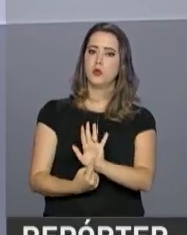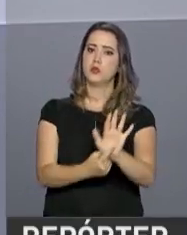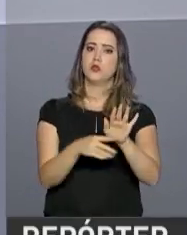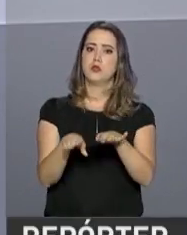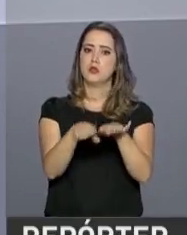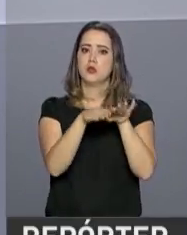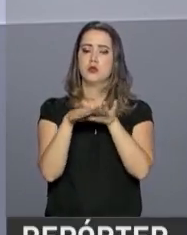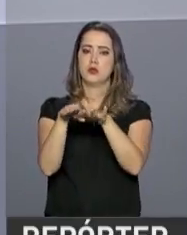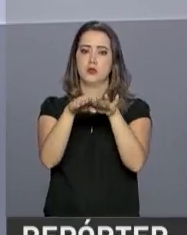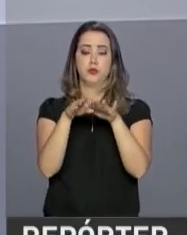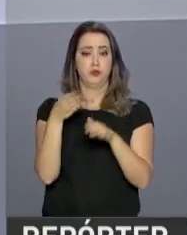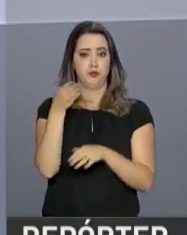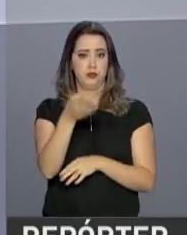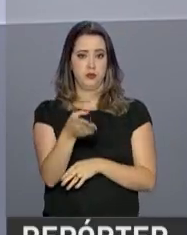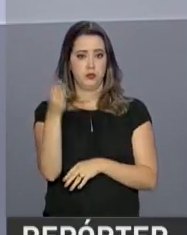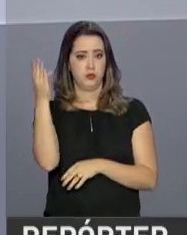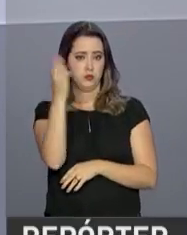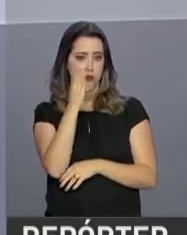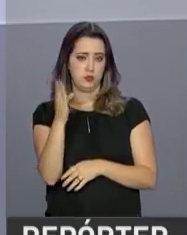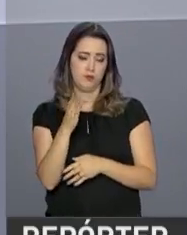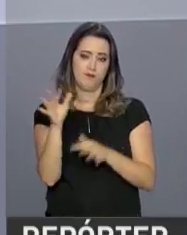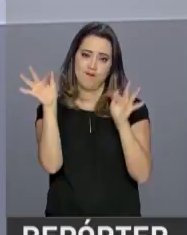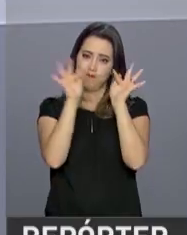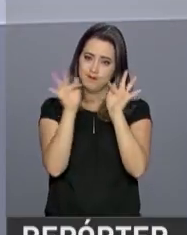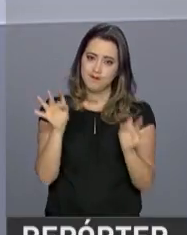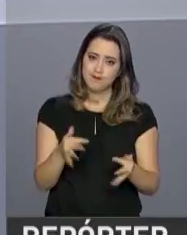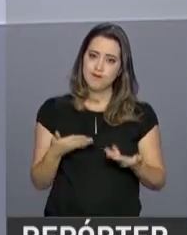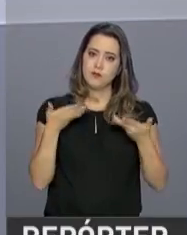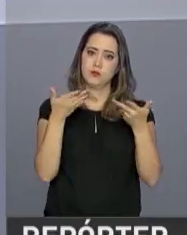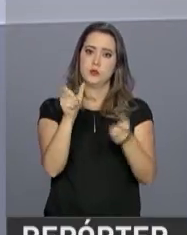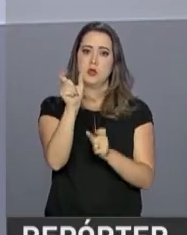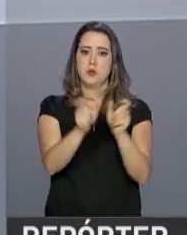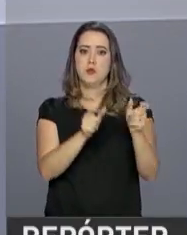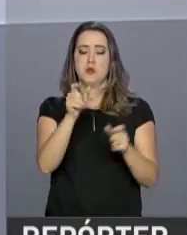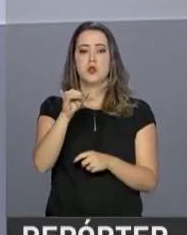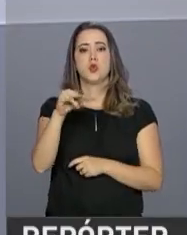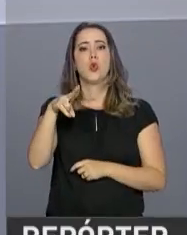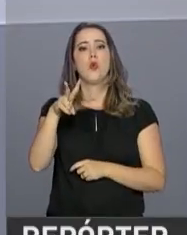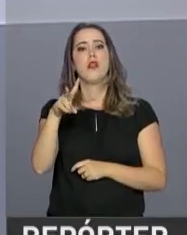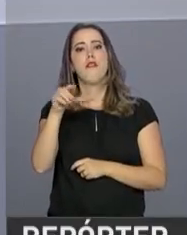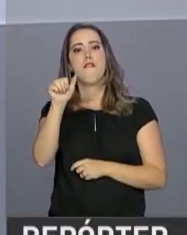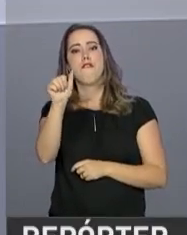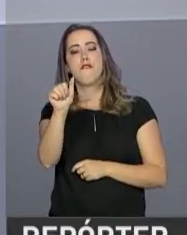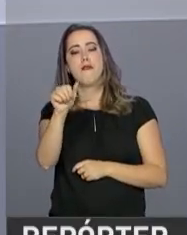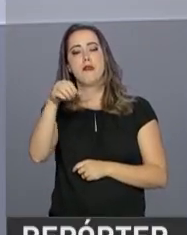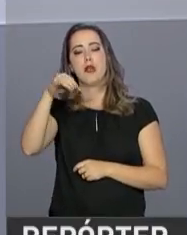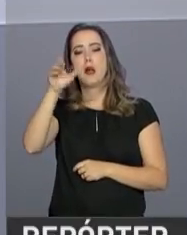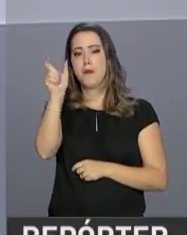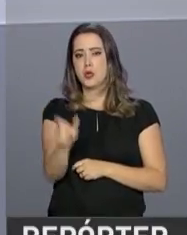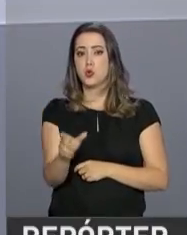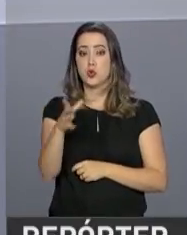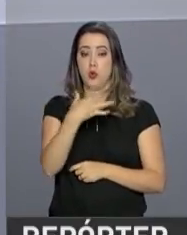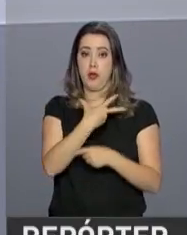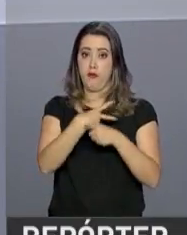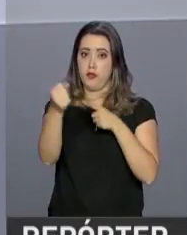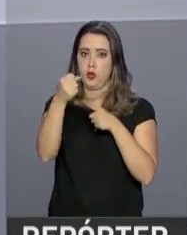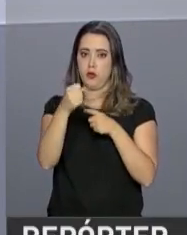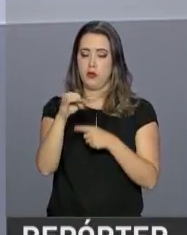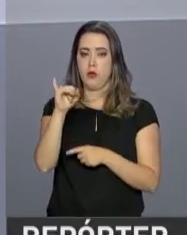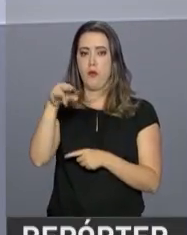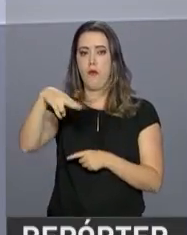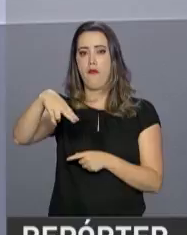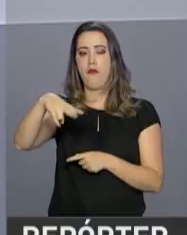da democracia colombiana o brasil felicita ainda o senhor evando que pela vitória no pleito e manifesta disposição